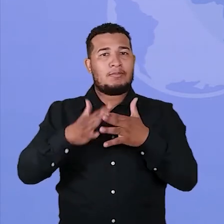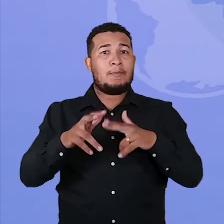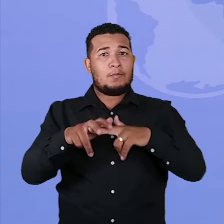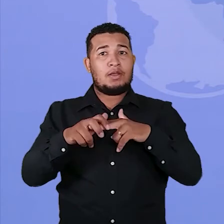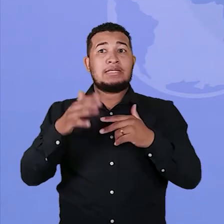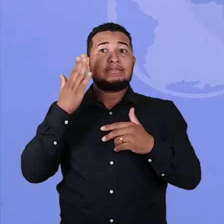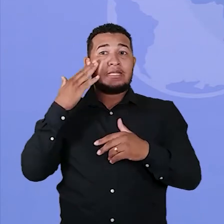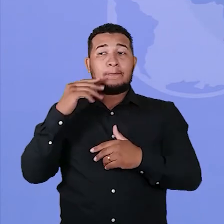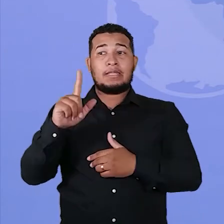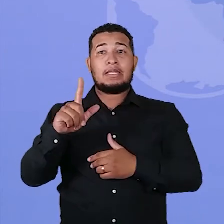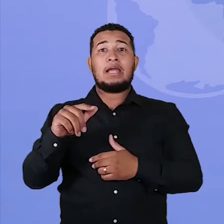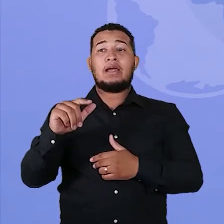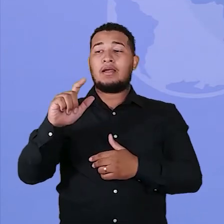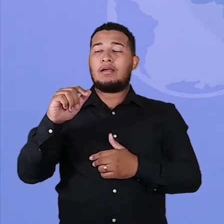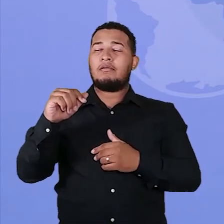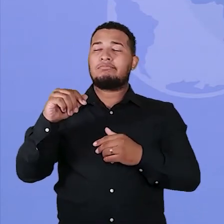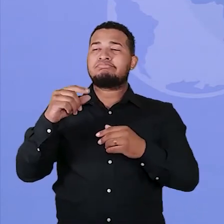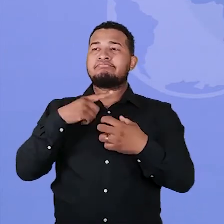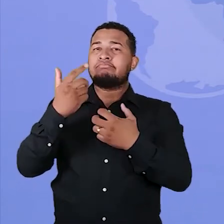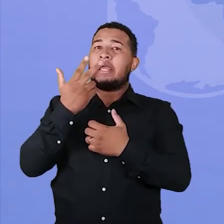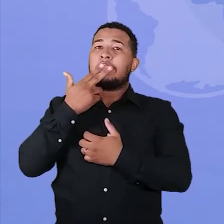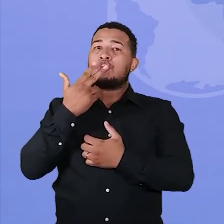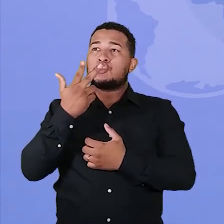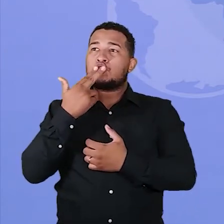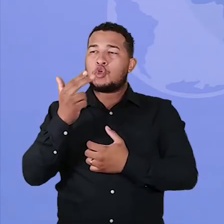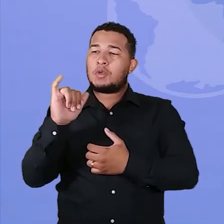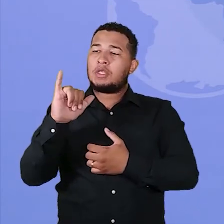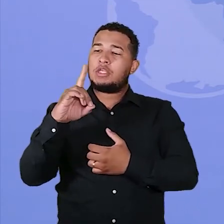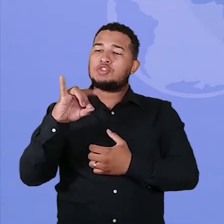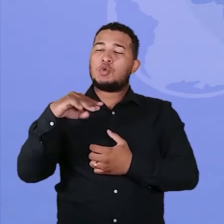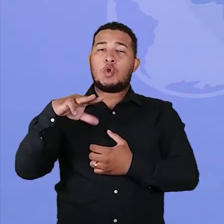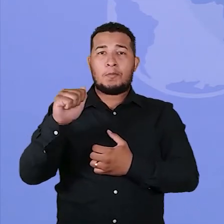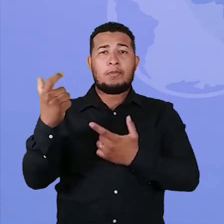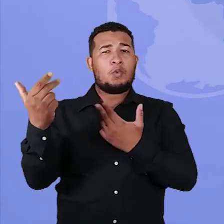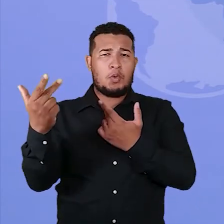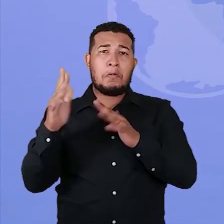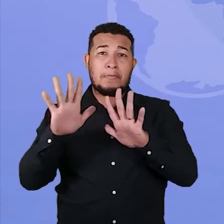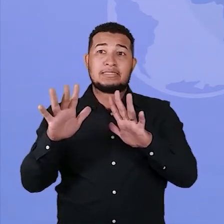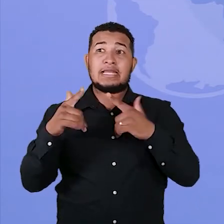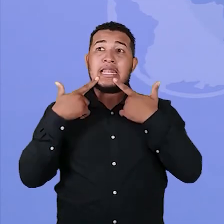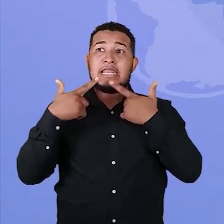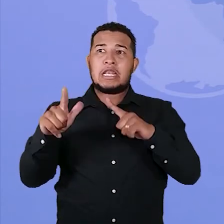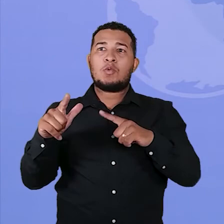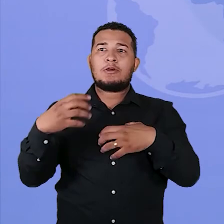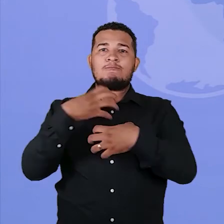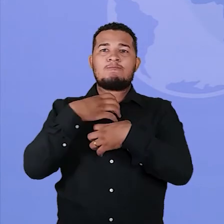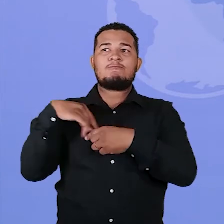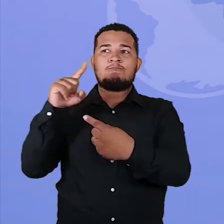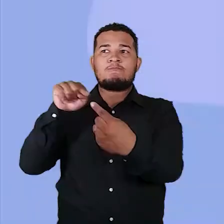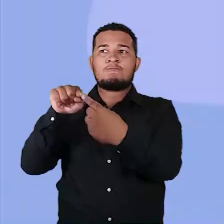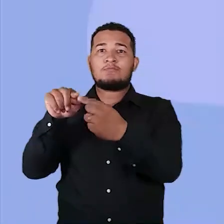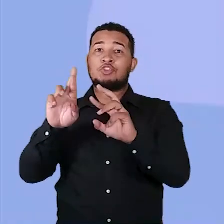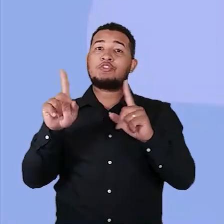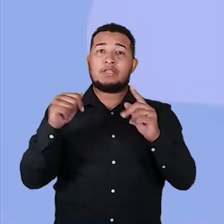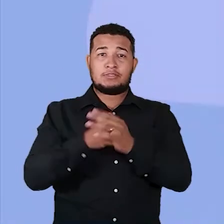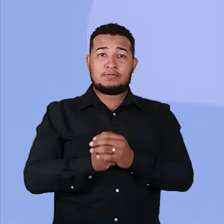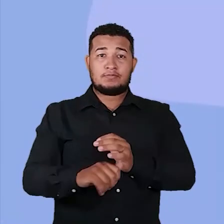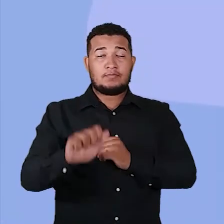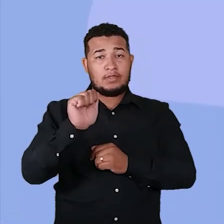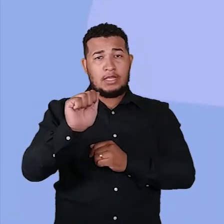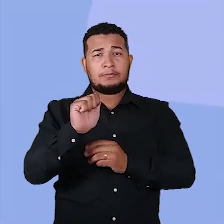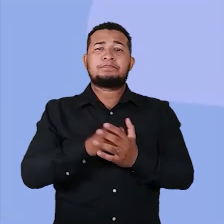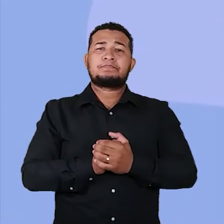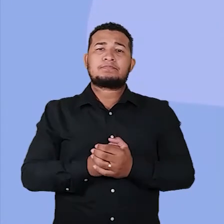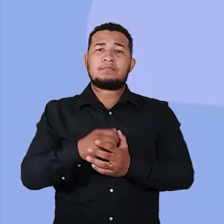porque, apesar do idioma ser igual, a linguagem está sendo diferente. Então, qual a alternativa que você escolheria aí? Vamos lá.